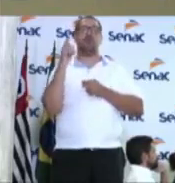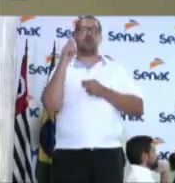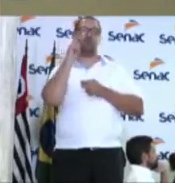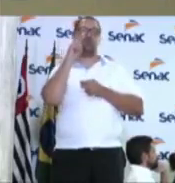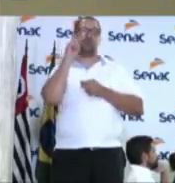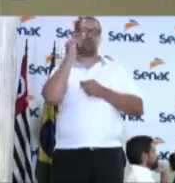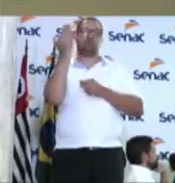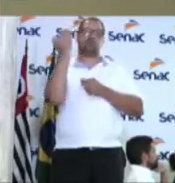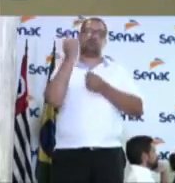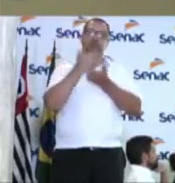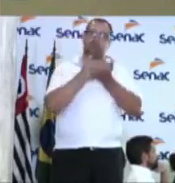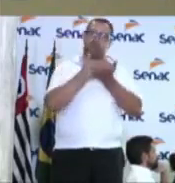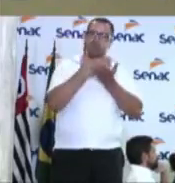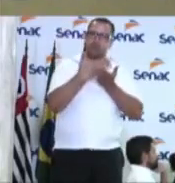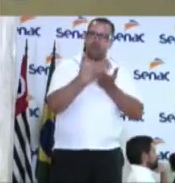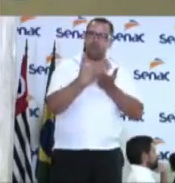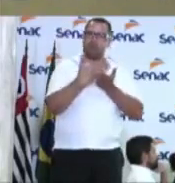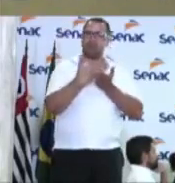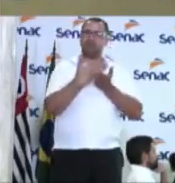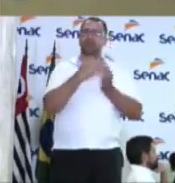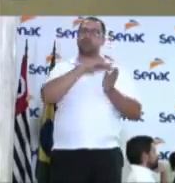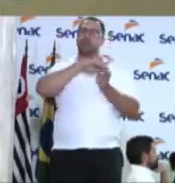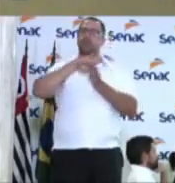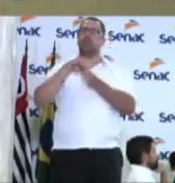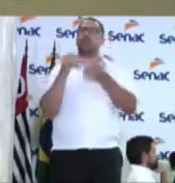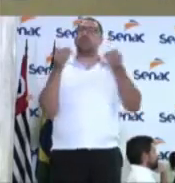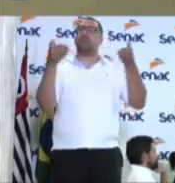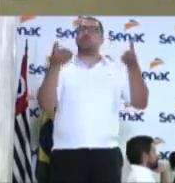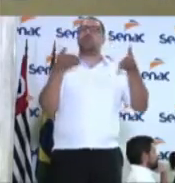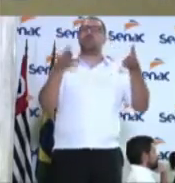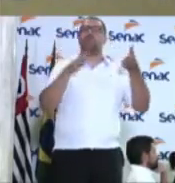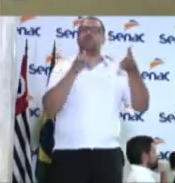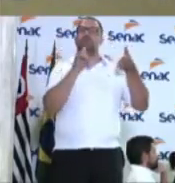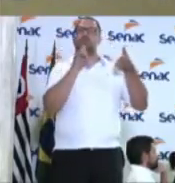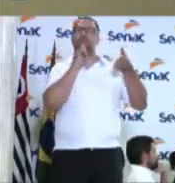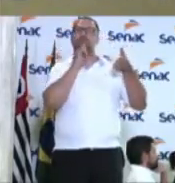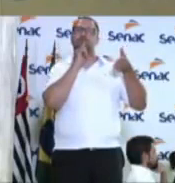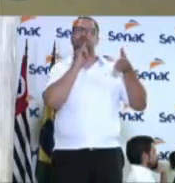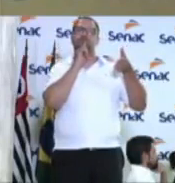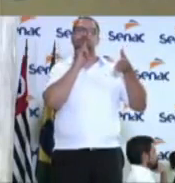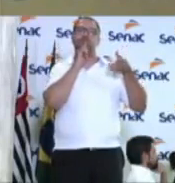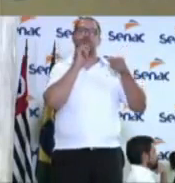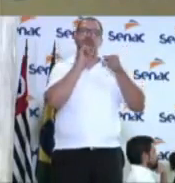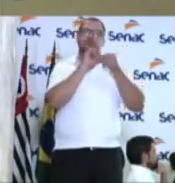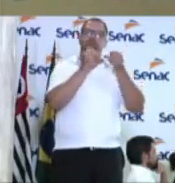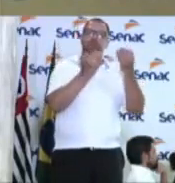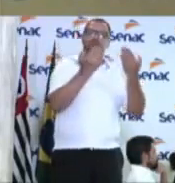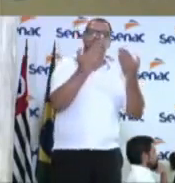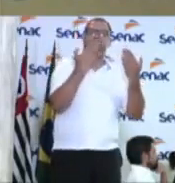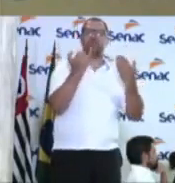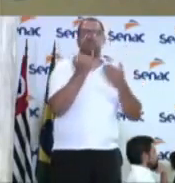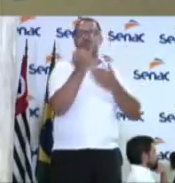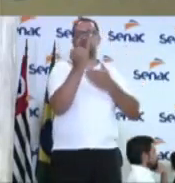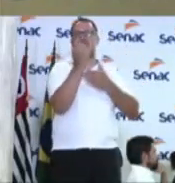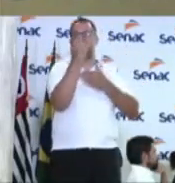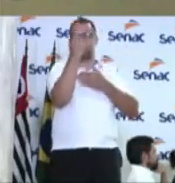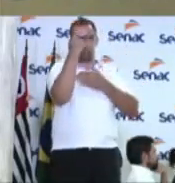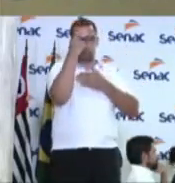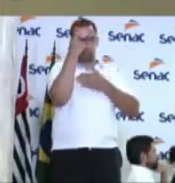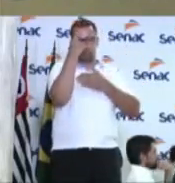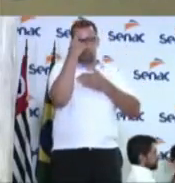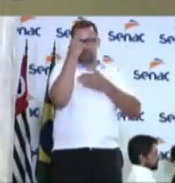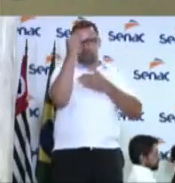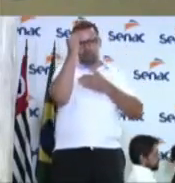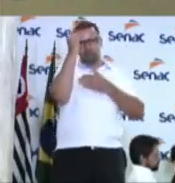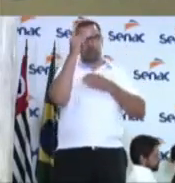né? Então, hoje, quando a gente olha para o mercado americano, por exemplo, que é sempre uma referência muito importante quando a gente pensa em cultura